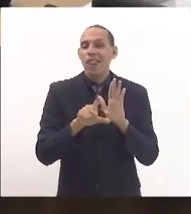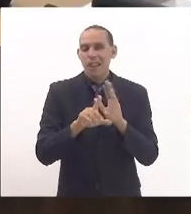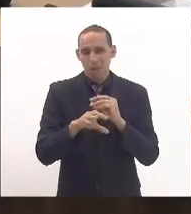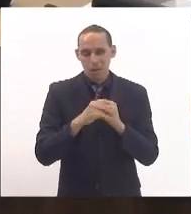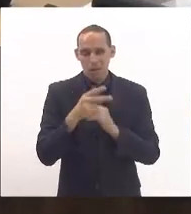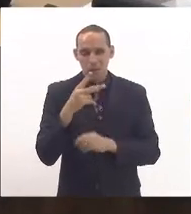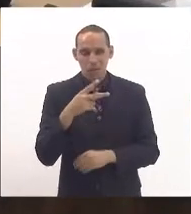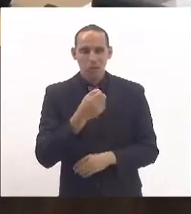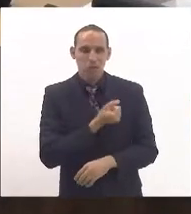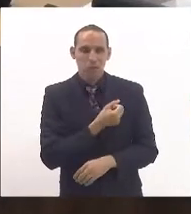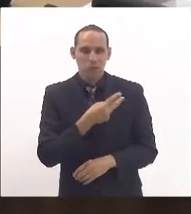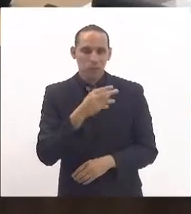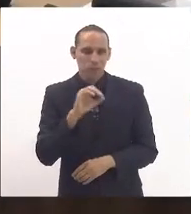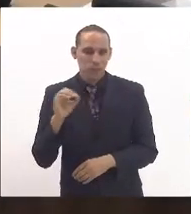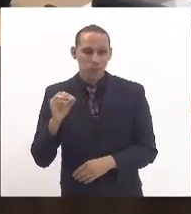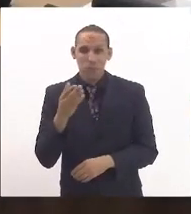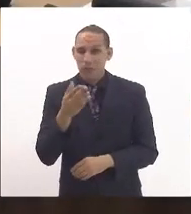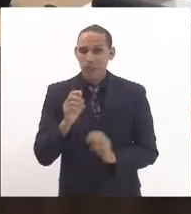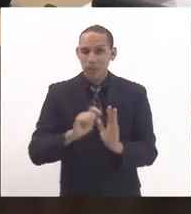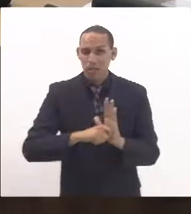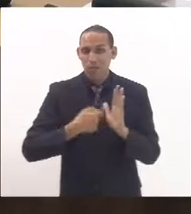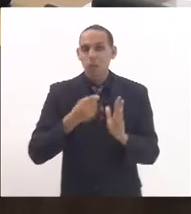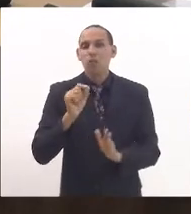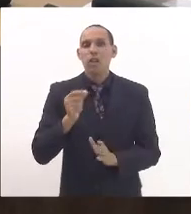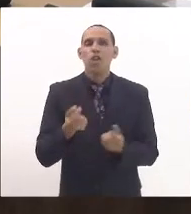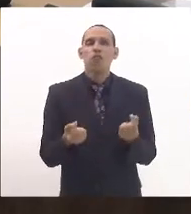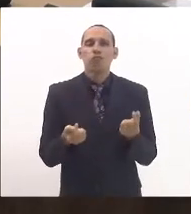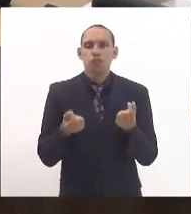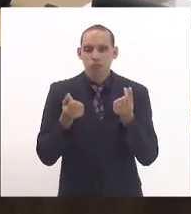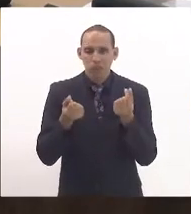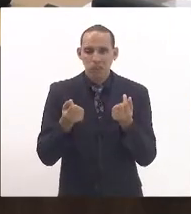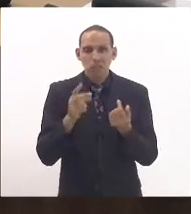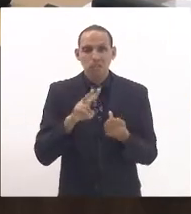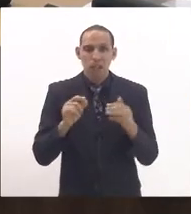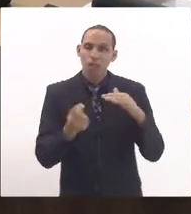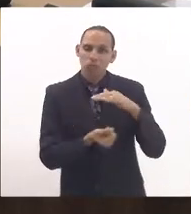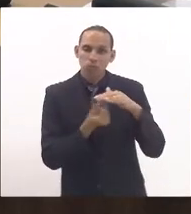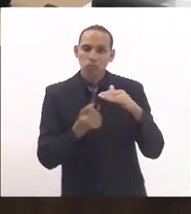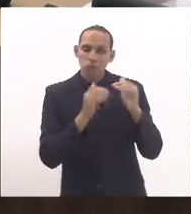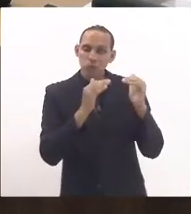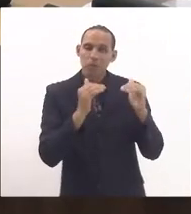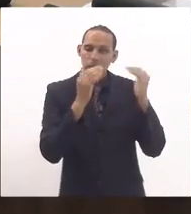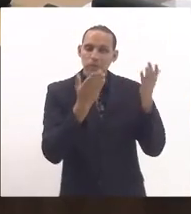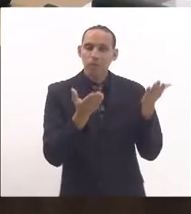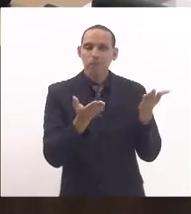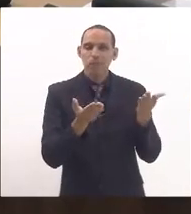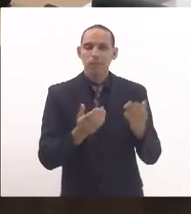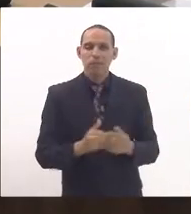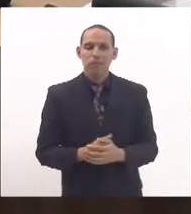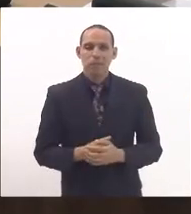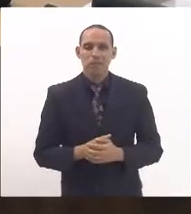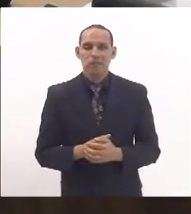complementar 200, o senhor assinalou que a rentabilidade vai para o fundo soberano. Não.